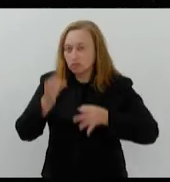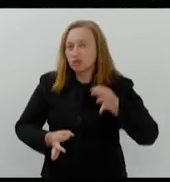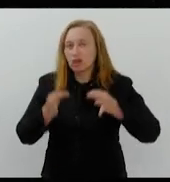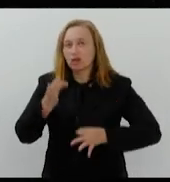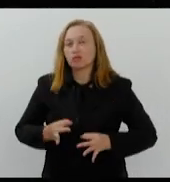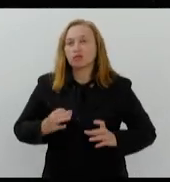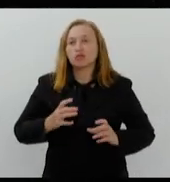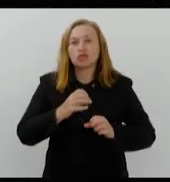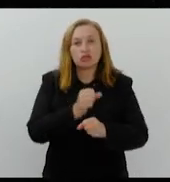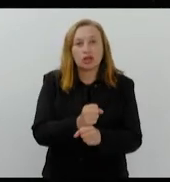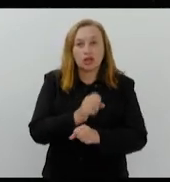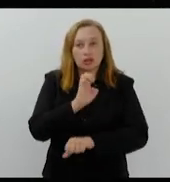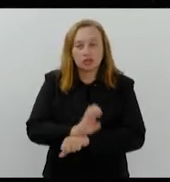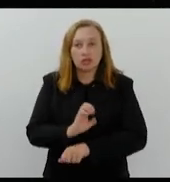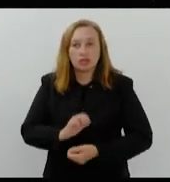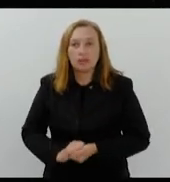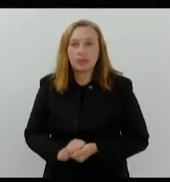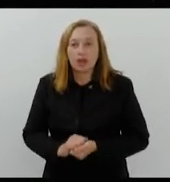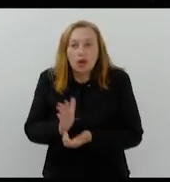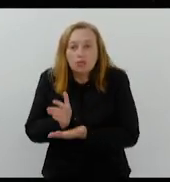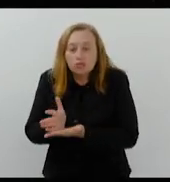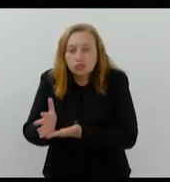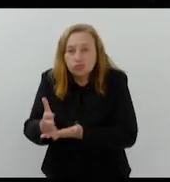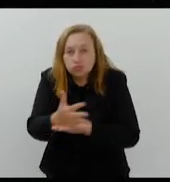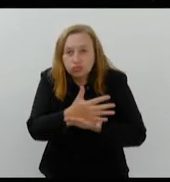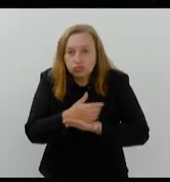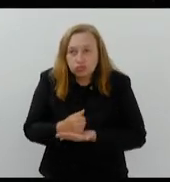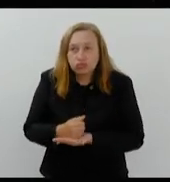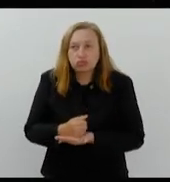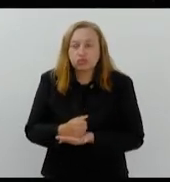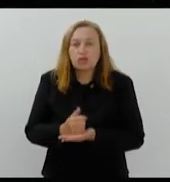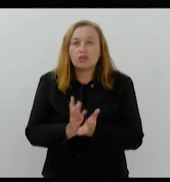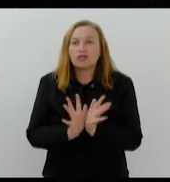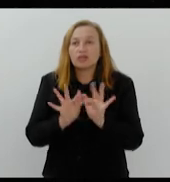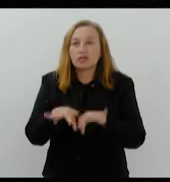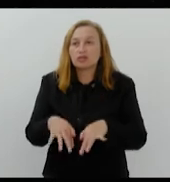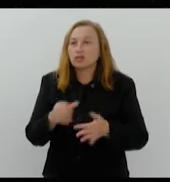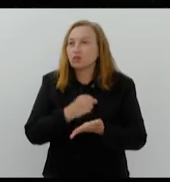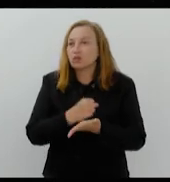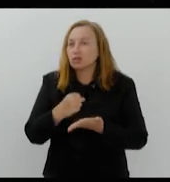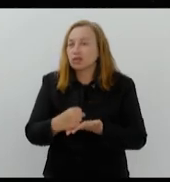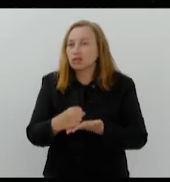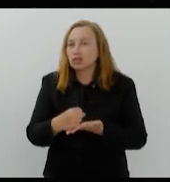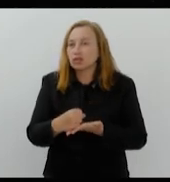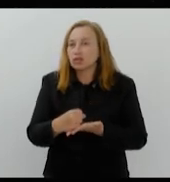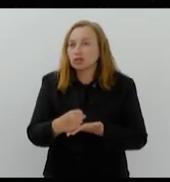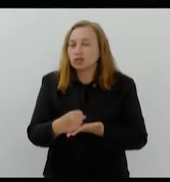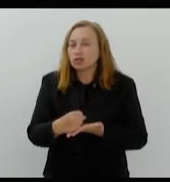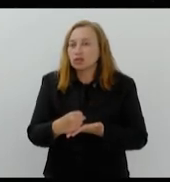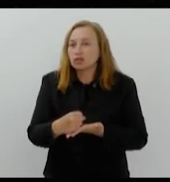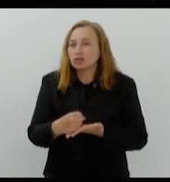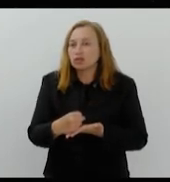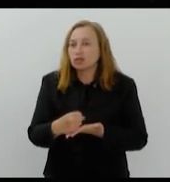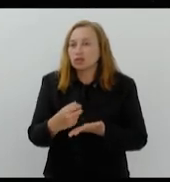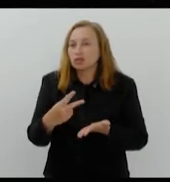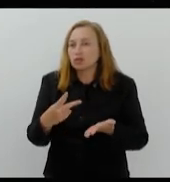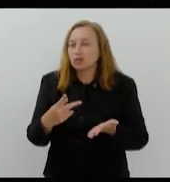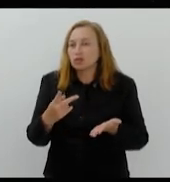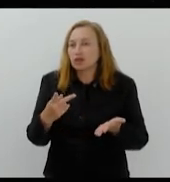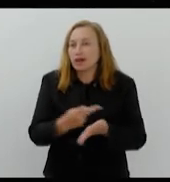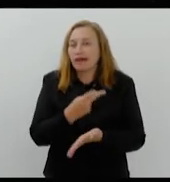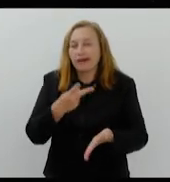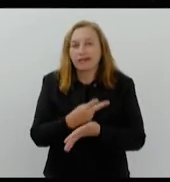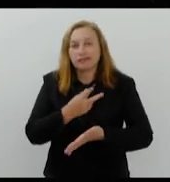Estado. Ele apurou, fez auditor e concluiu que o contrato era totalmente